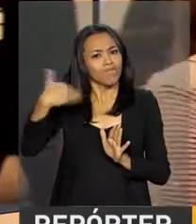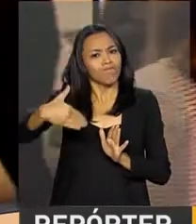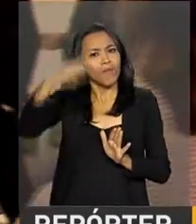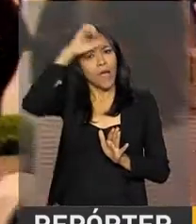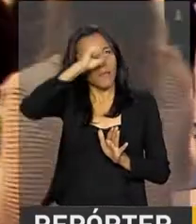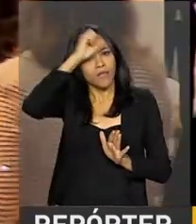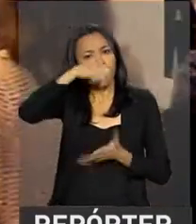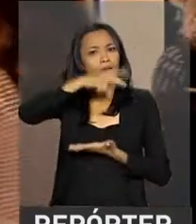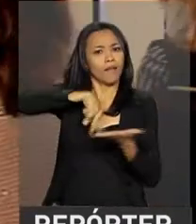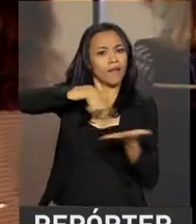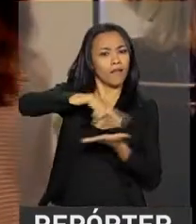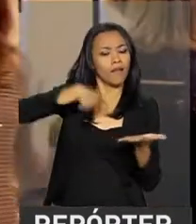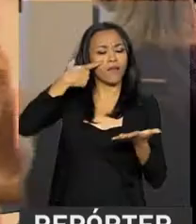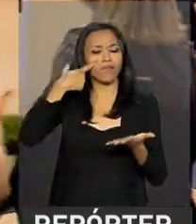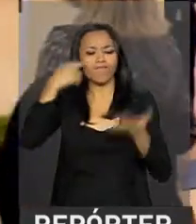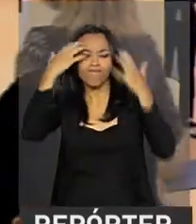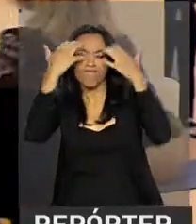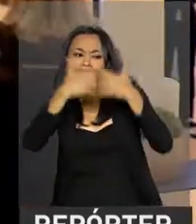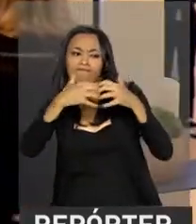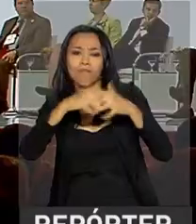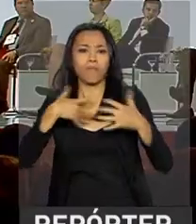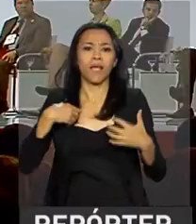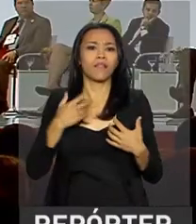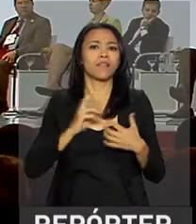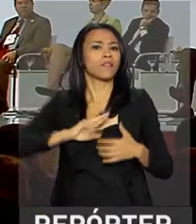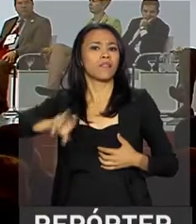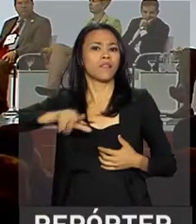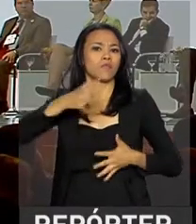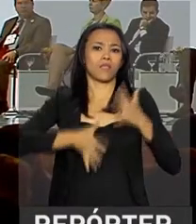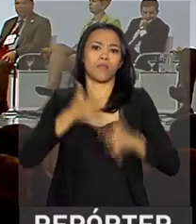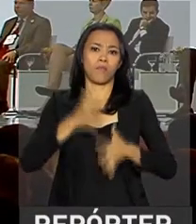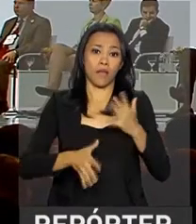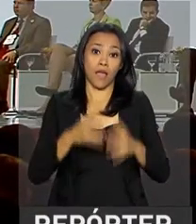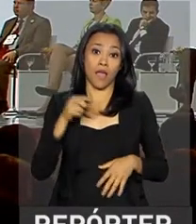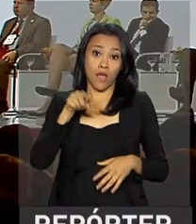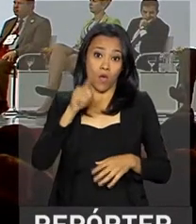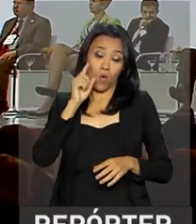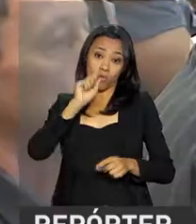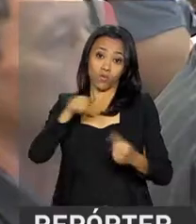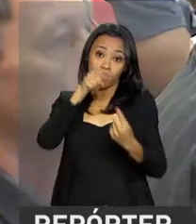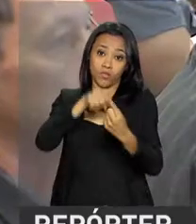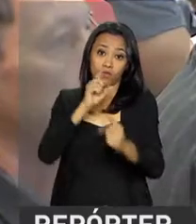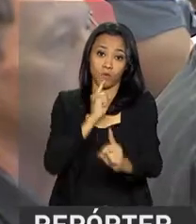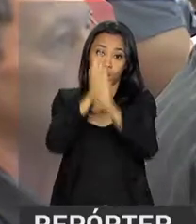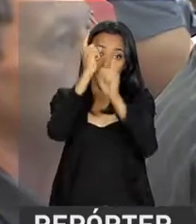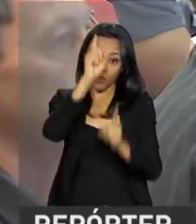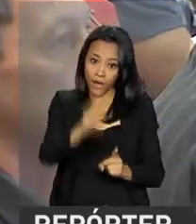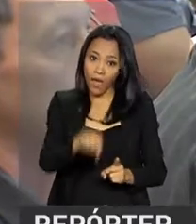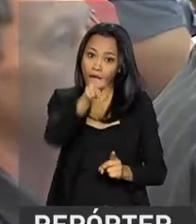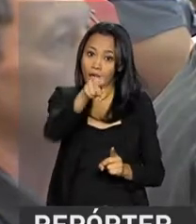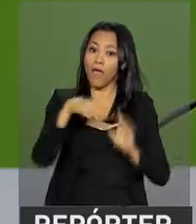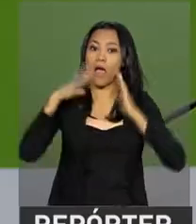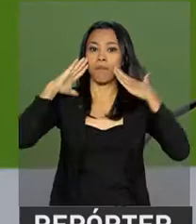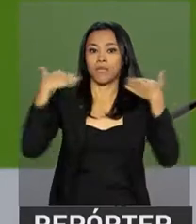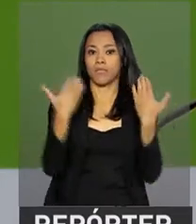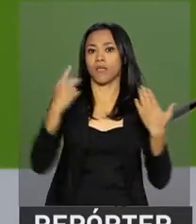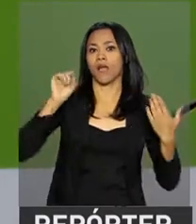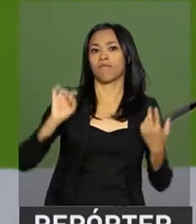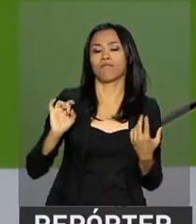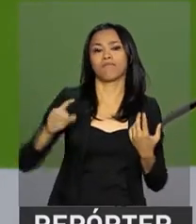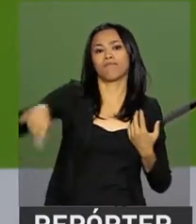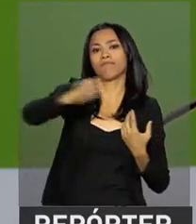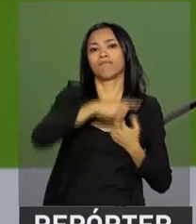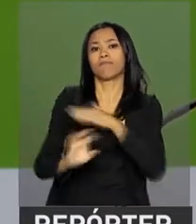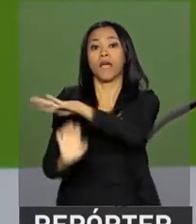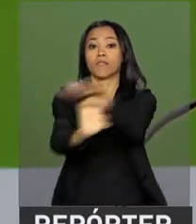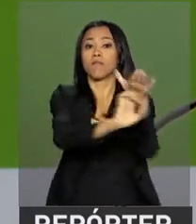estudar bastante sobre isso, para a gente não ser enrolado na hora. A ideia do encontro é mostrar para micro e pequenos empresários o caminho de